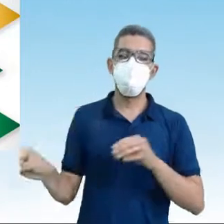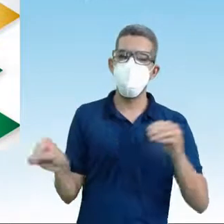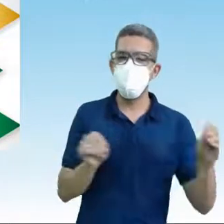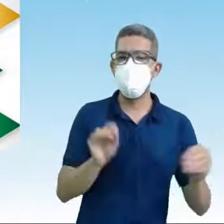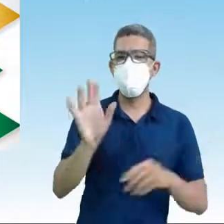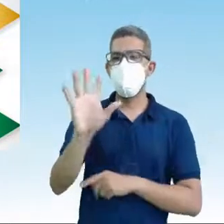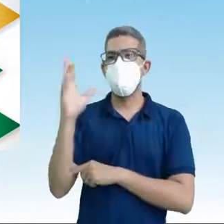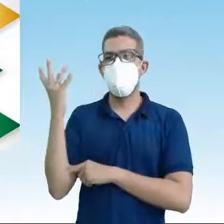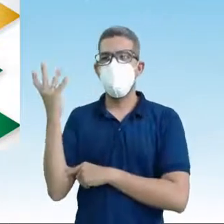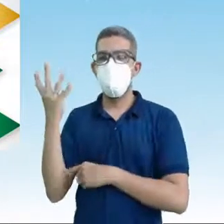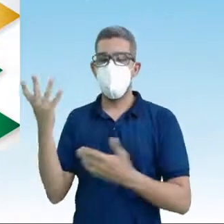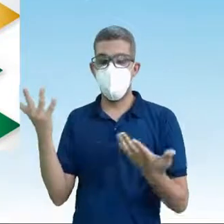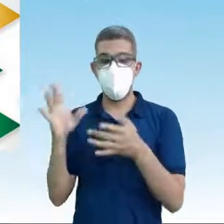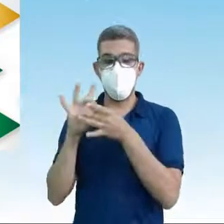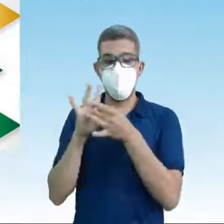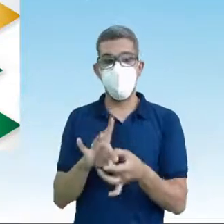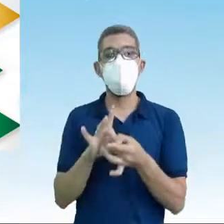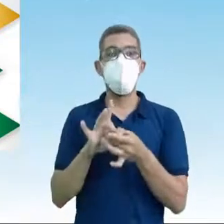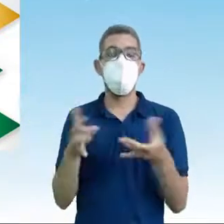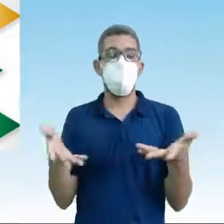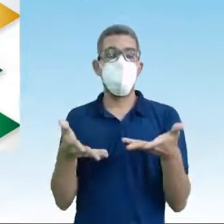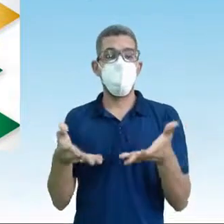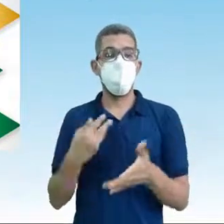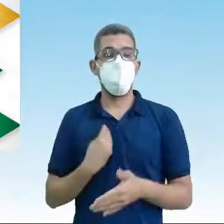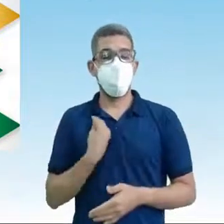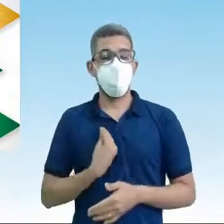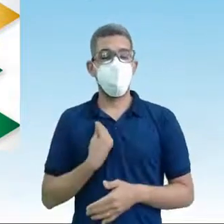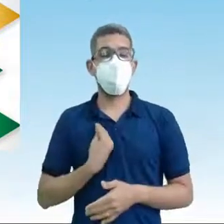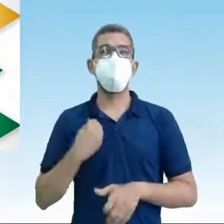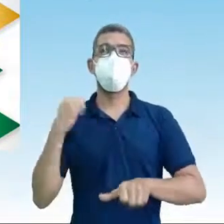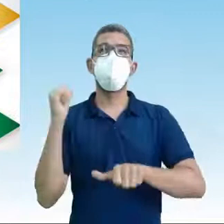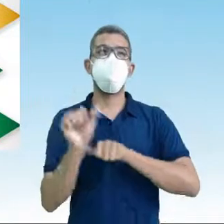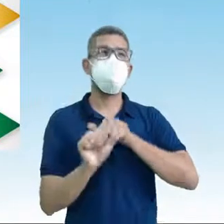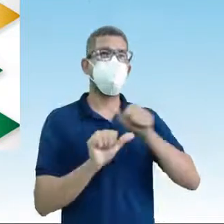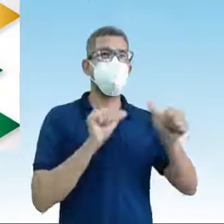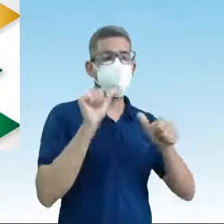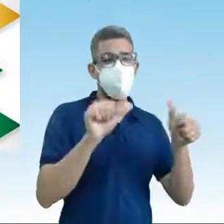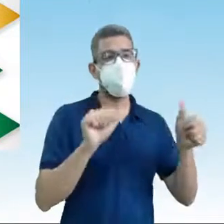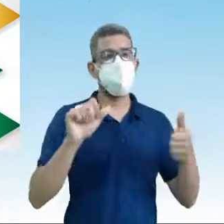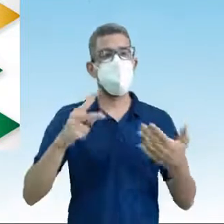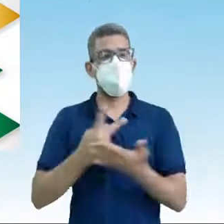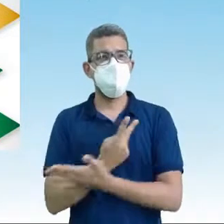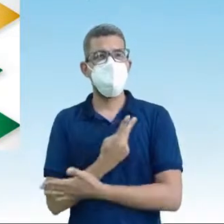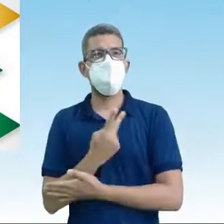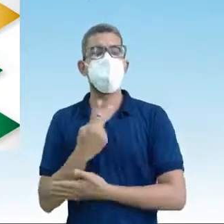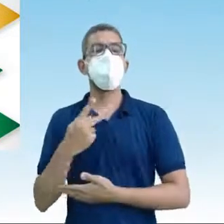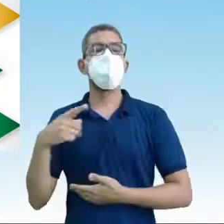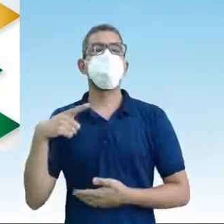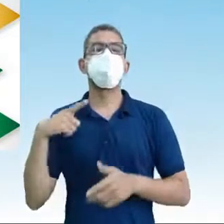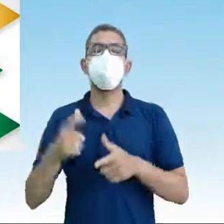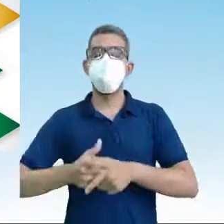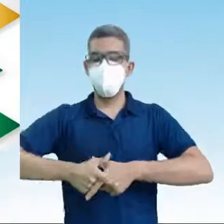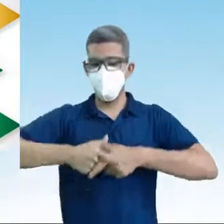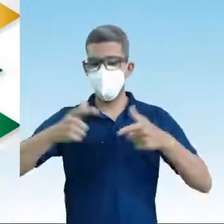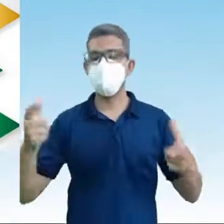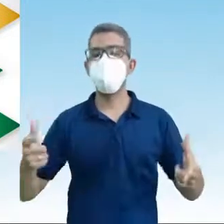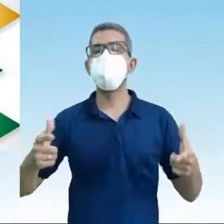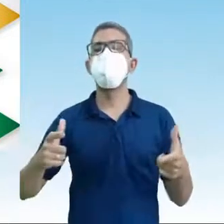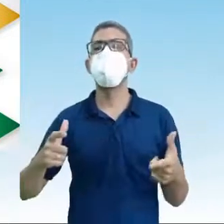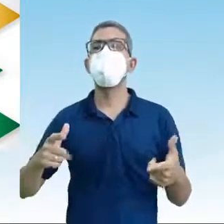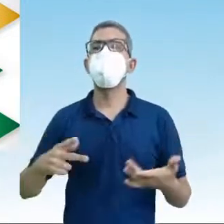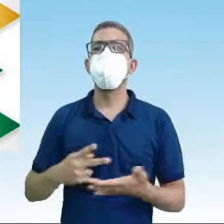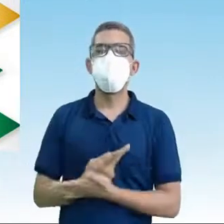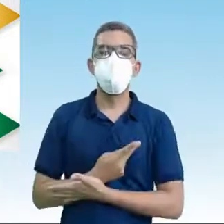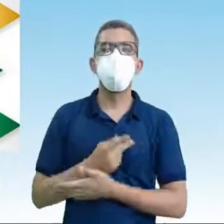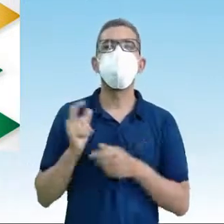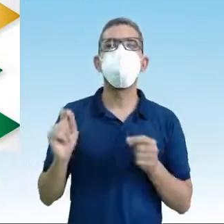nesse contexto atual, onde as mudanças climáticas e os desastres ambientais, eles aumentam, ocasionando